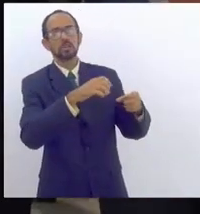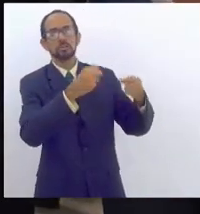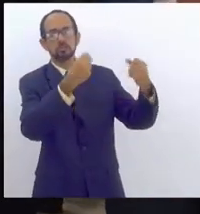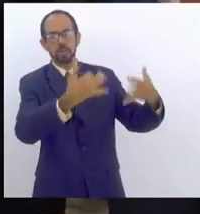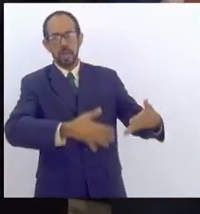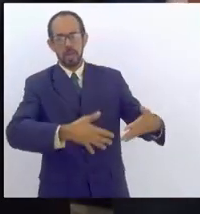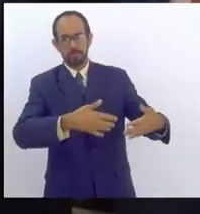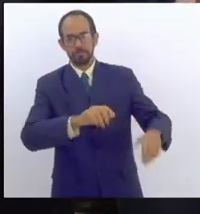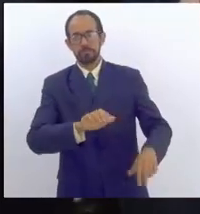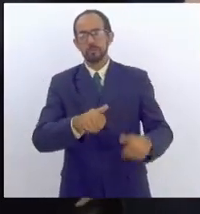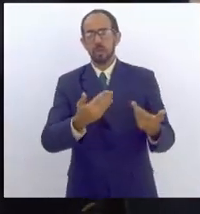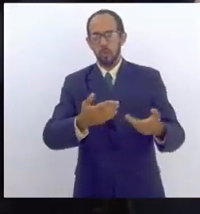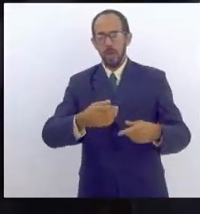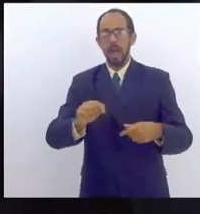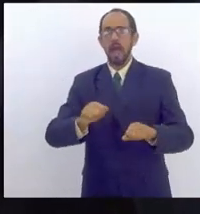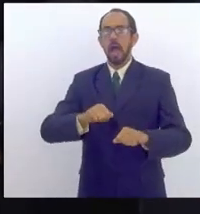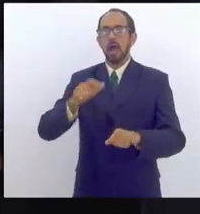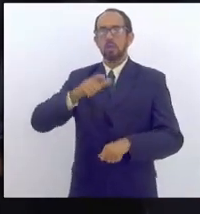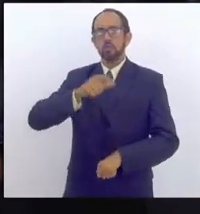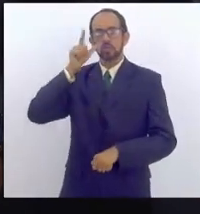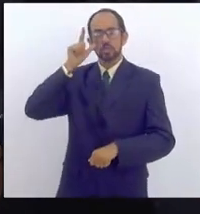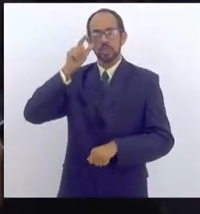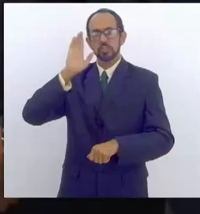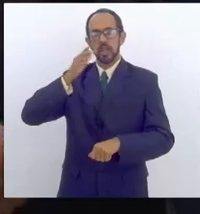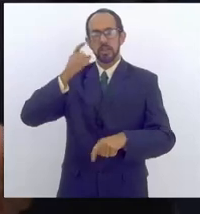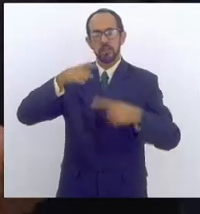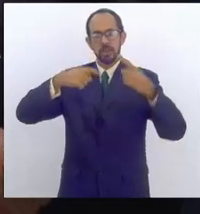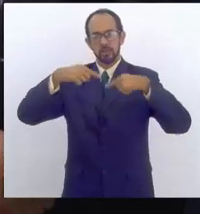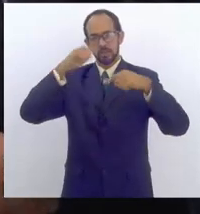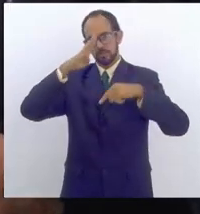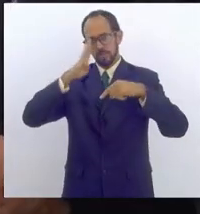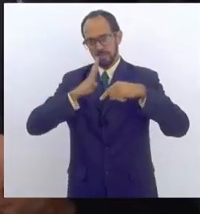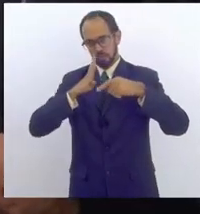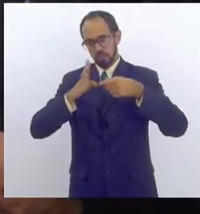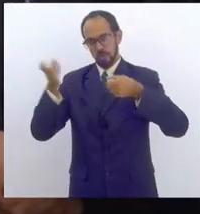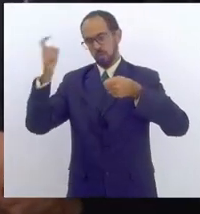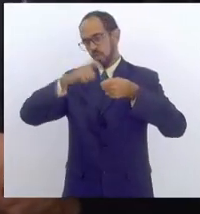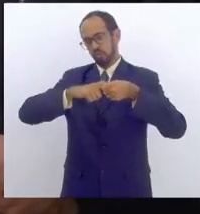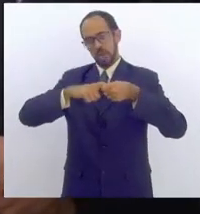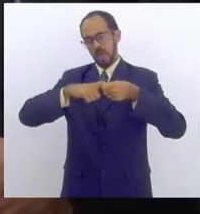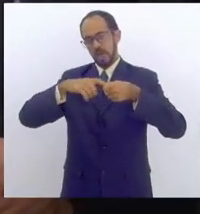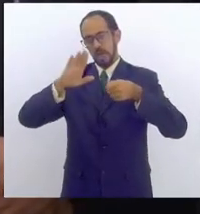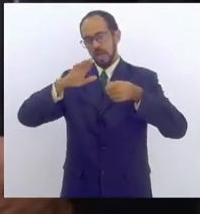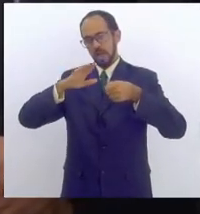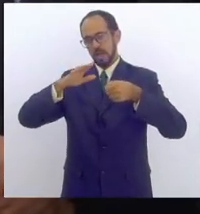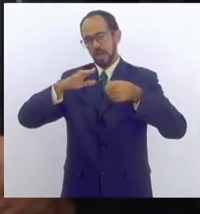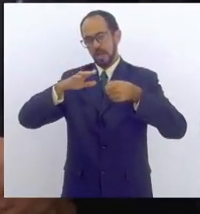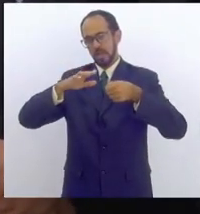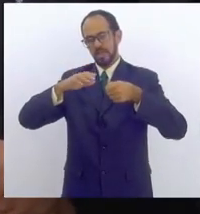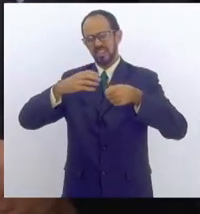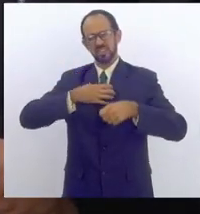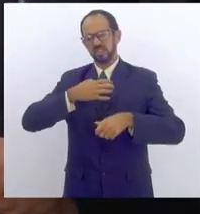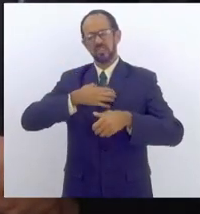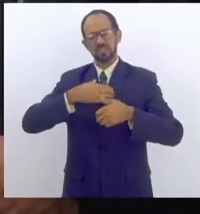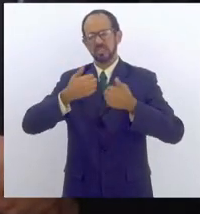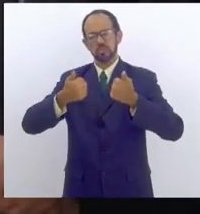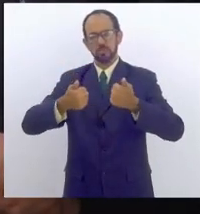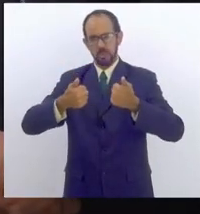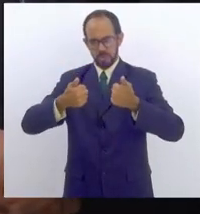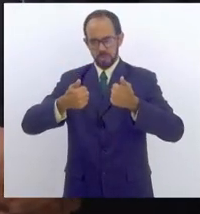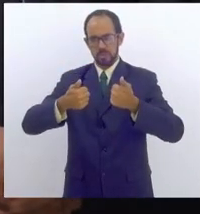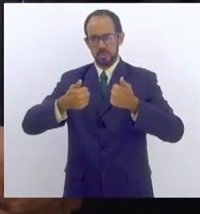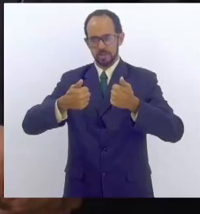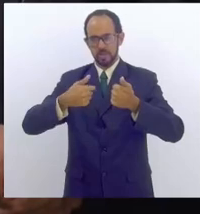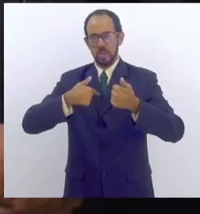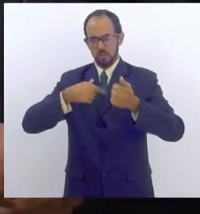na Avenida Brasil para dar volta, retornar, e ela já saiu daqui sem estar muito bem. Eu fui aí à